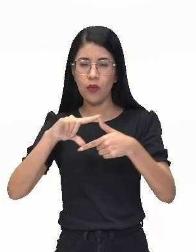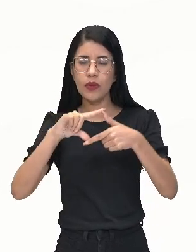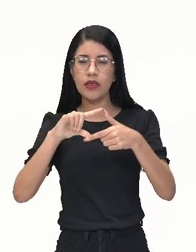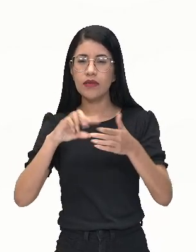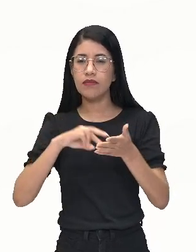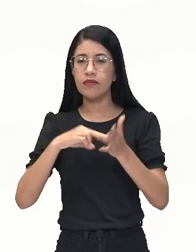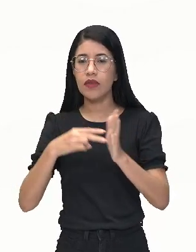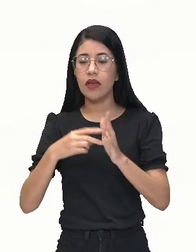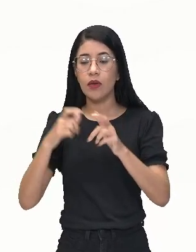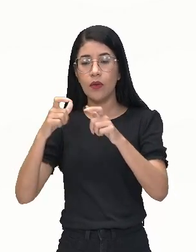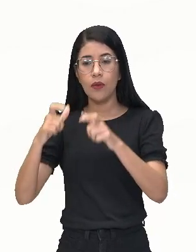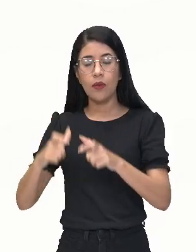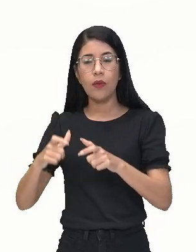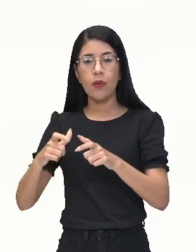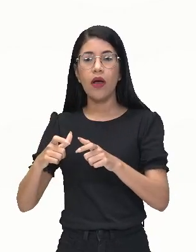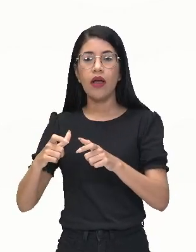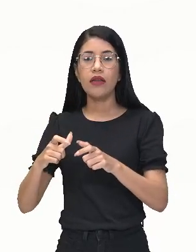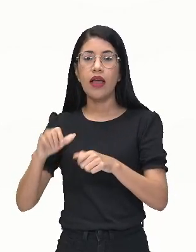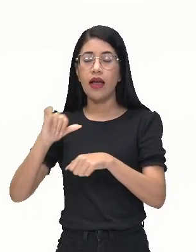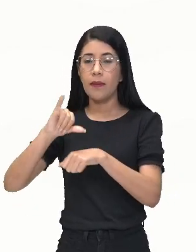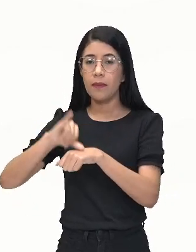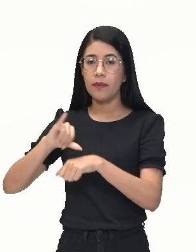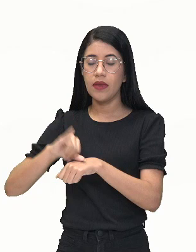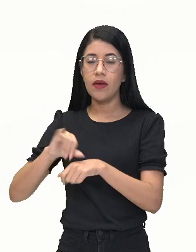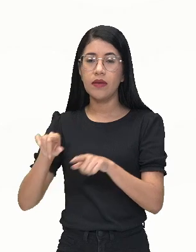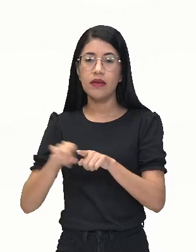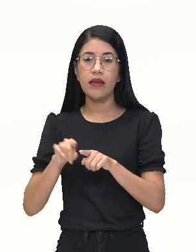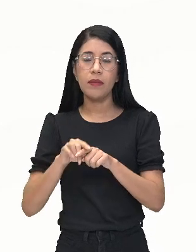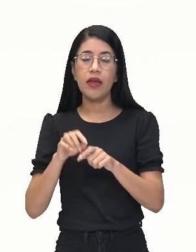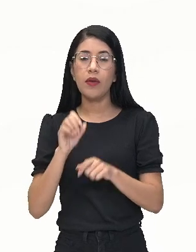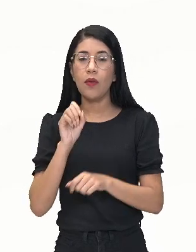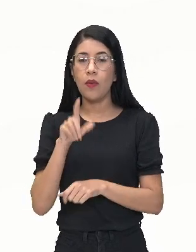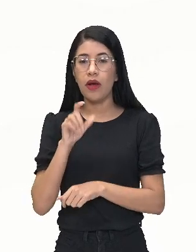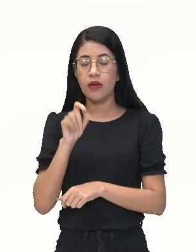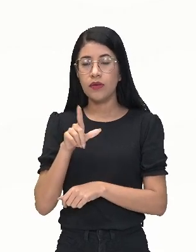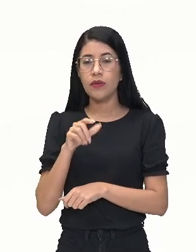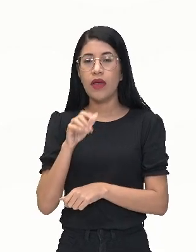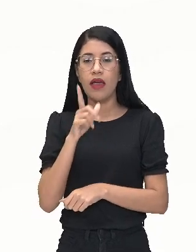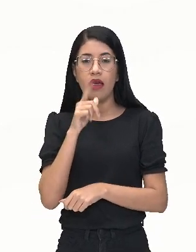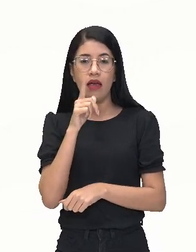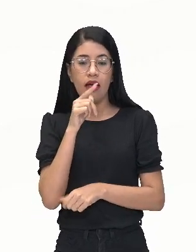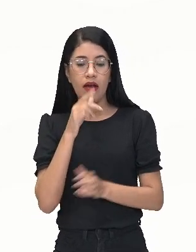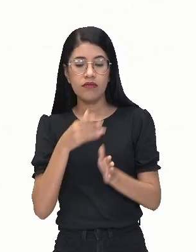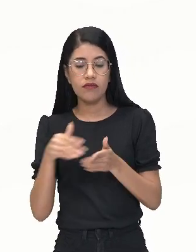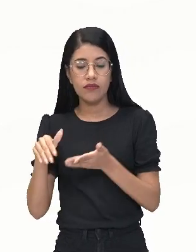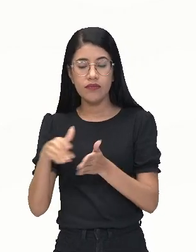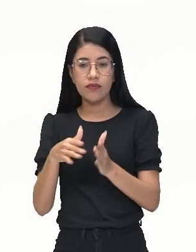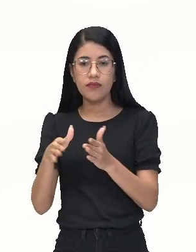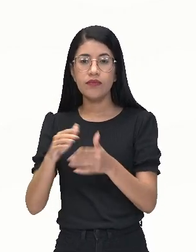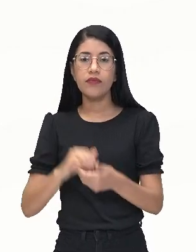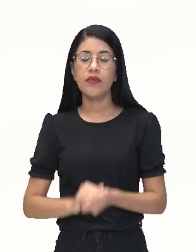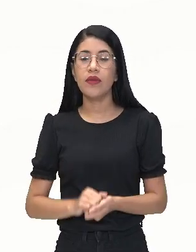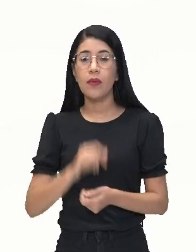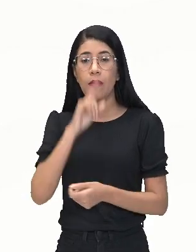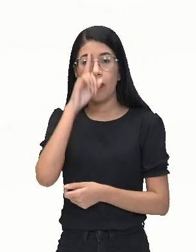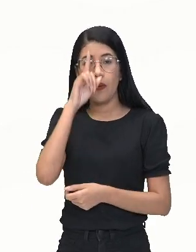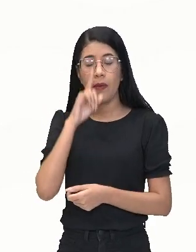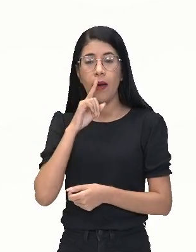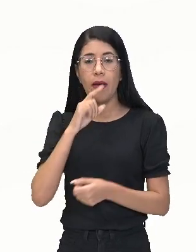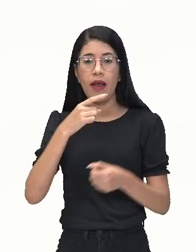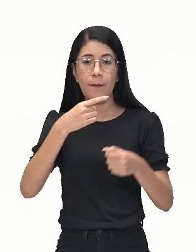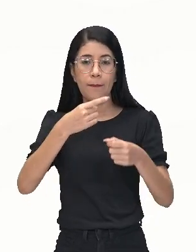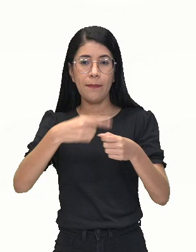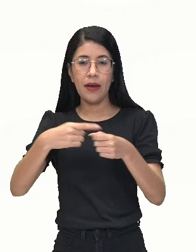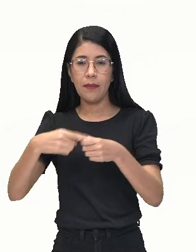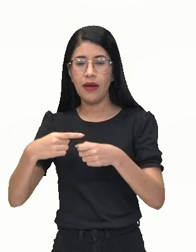sedes municipais. O que está de azul é a hidrografia, portanto, os rios. O que está de amarelo lá são os